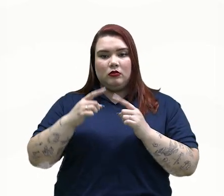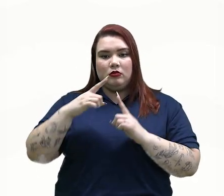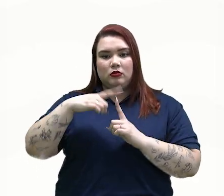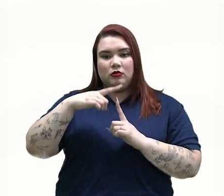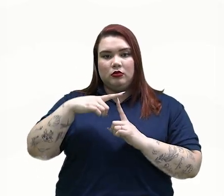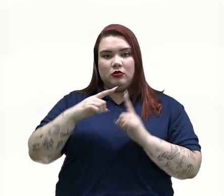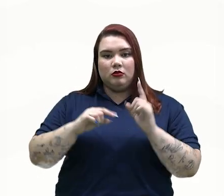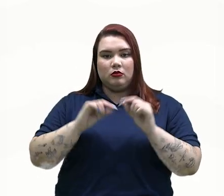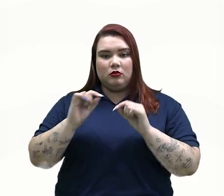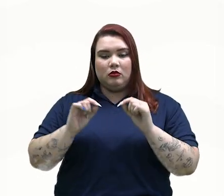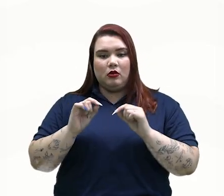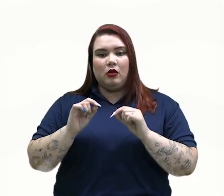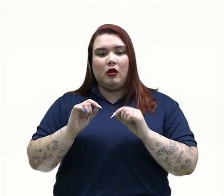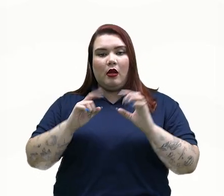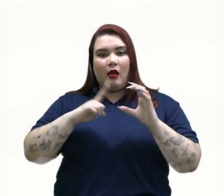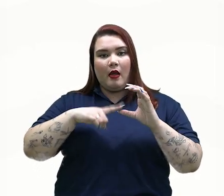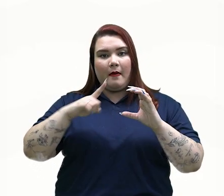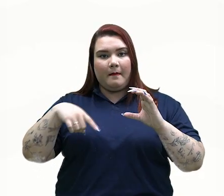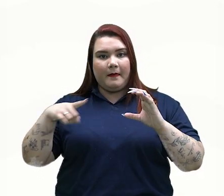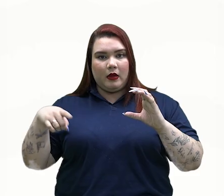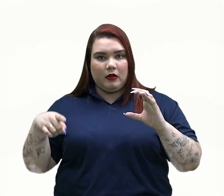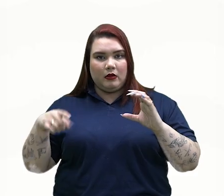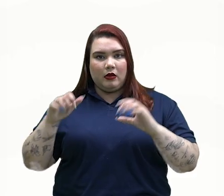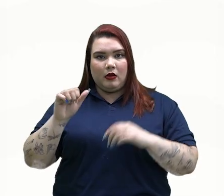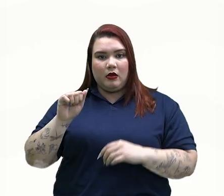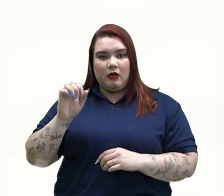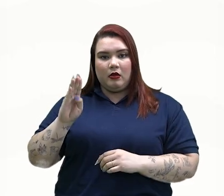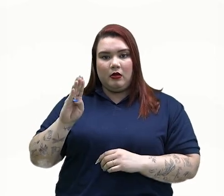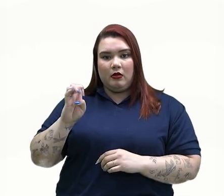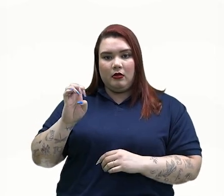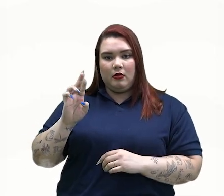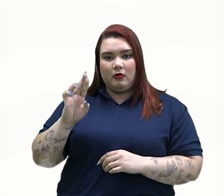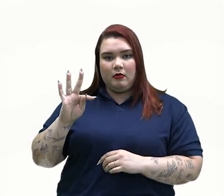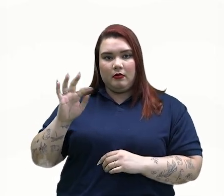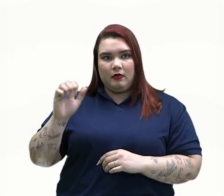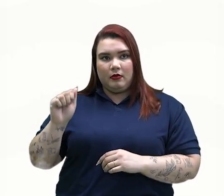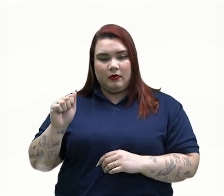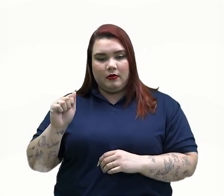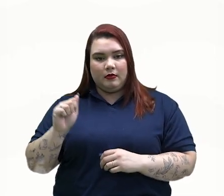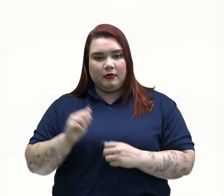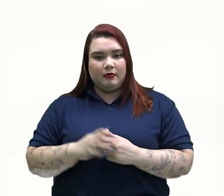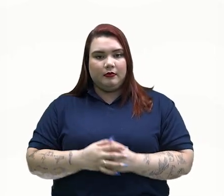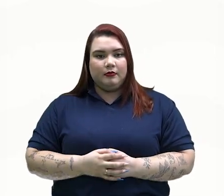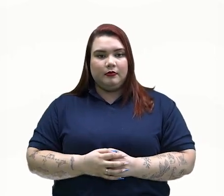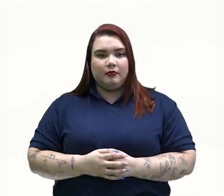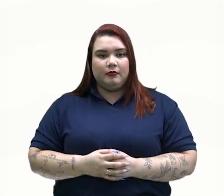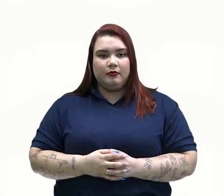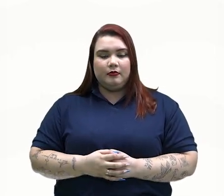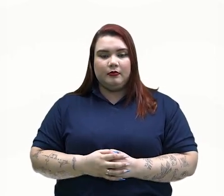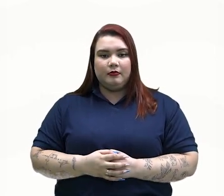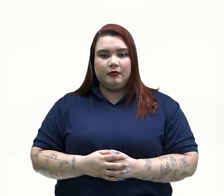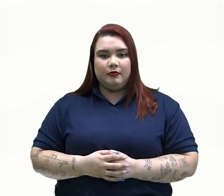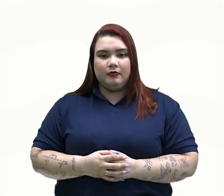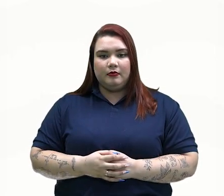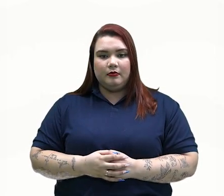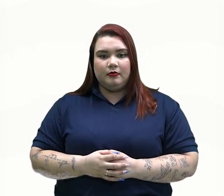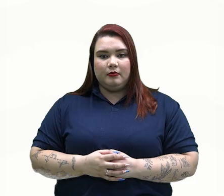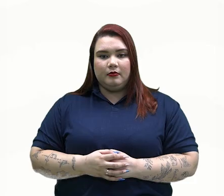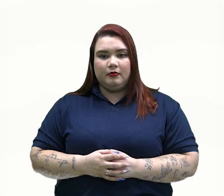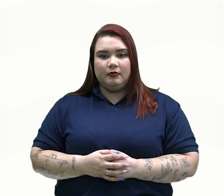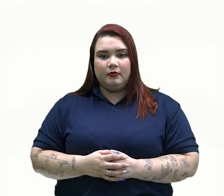como aberta, né? É uma cadeia aberta, tá? Deixa eu escrever aqui.